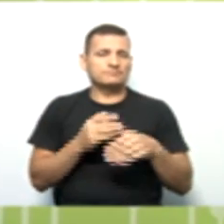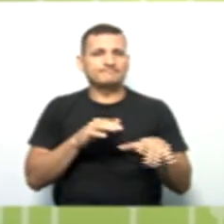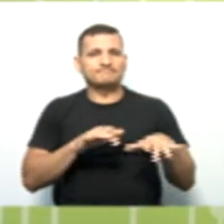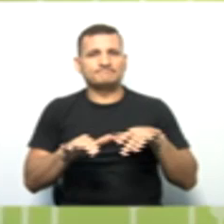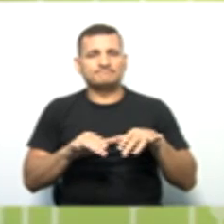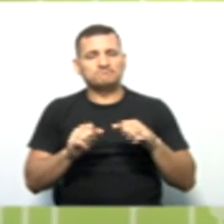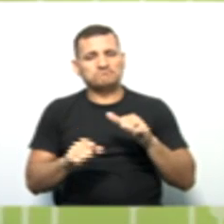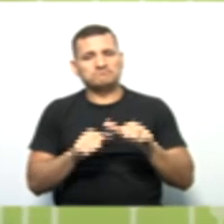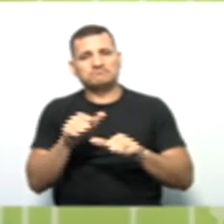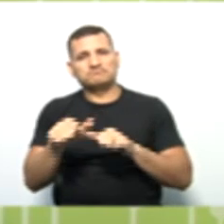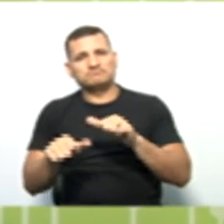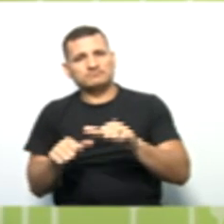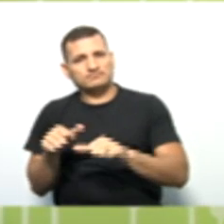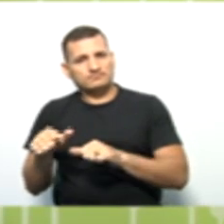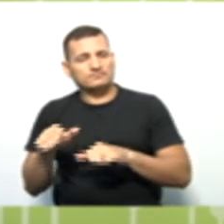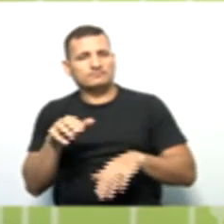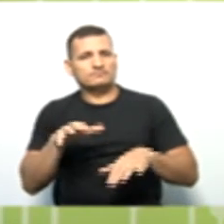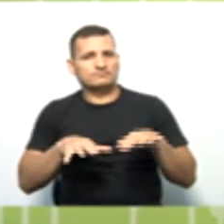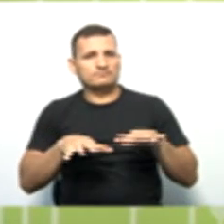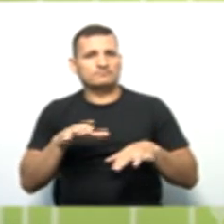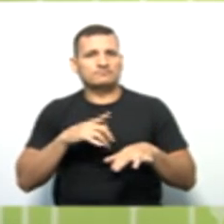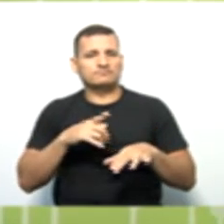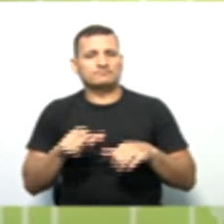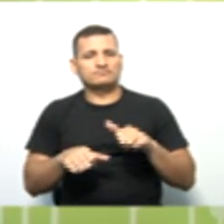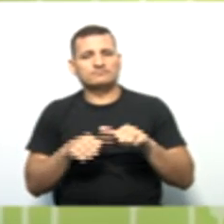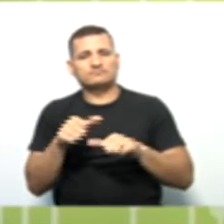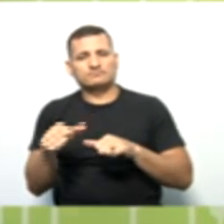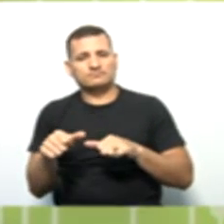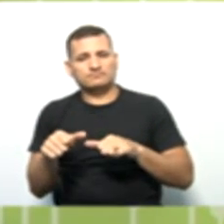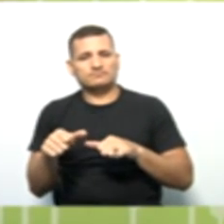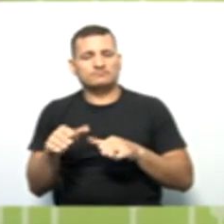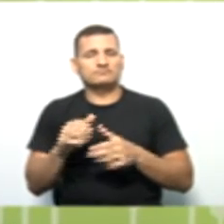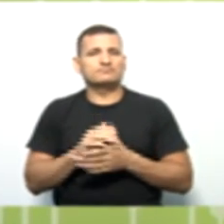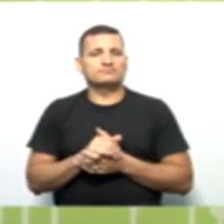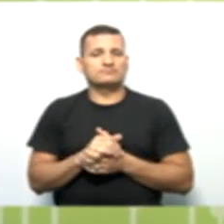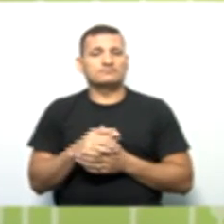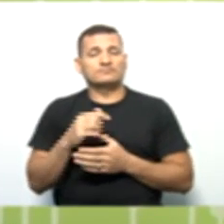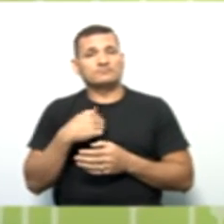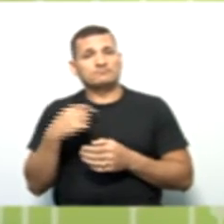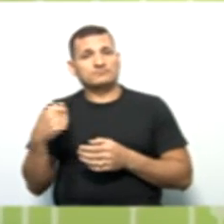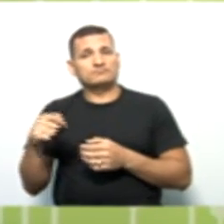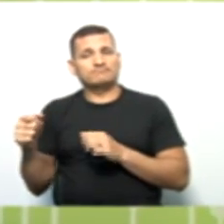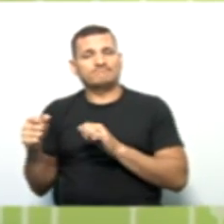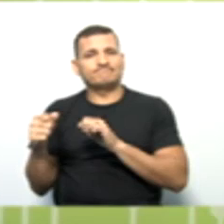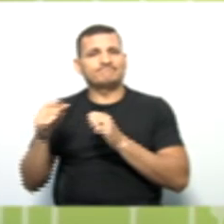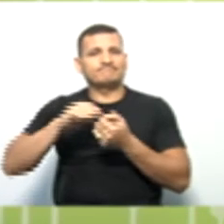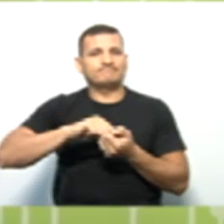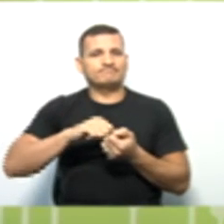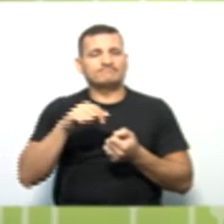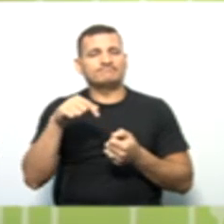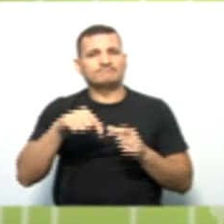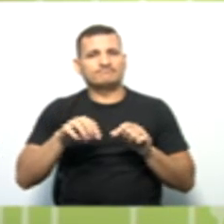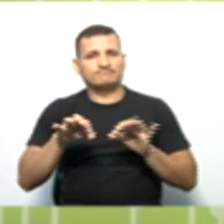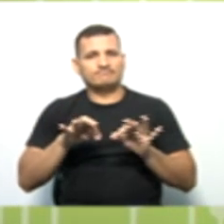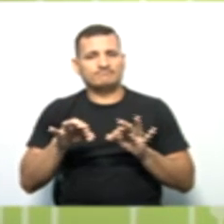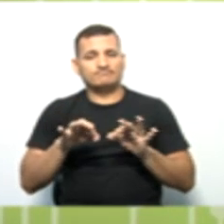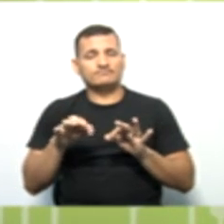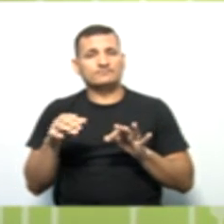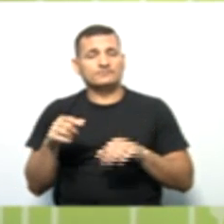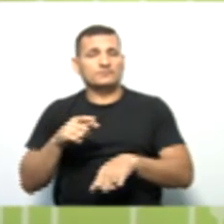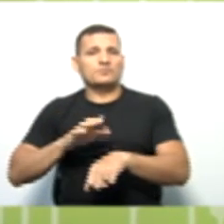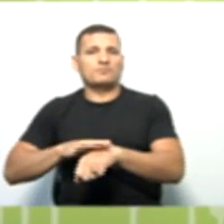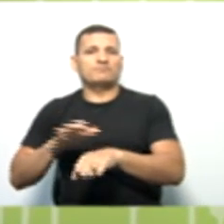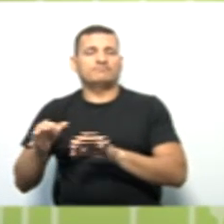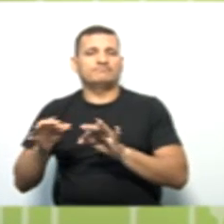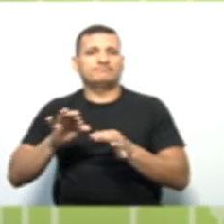desenvolvimento, muda-se alguma forma de se trabalhar do meu cliente, eu tenho que adequar, né? E é nesse momento que eu tenho que adequar,